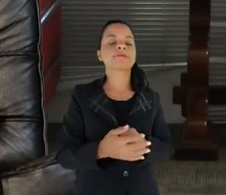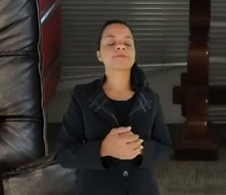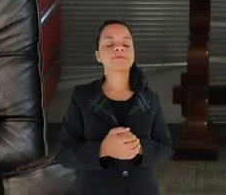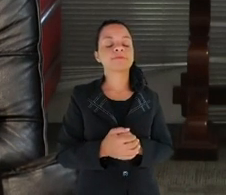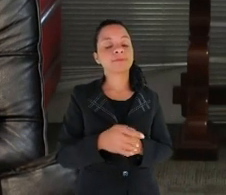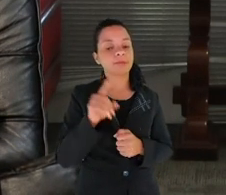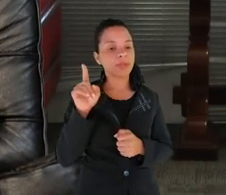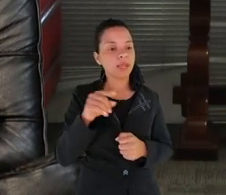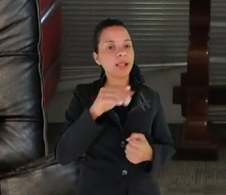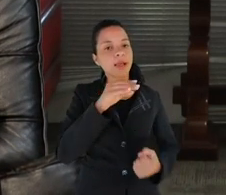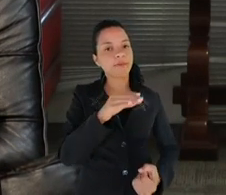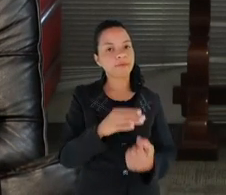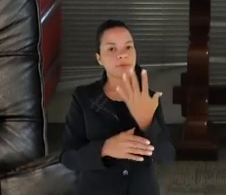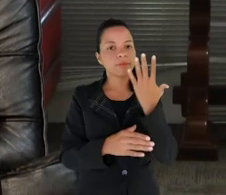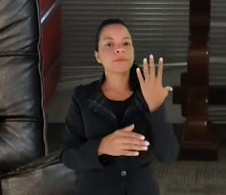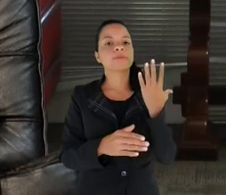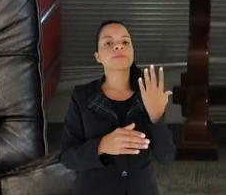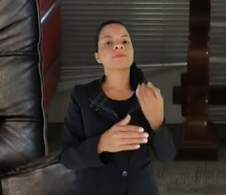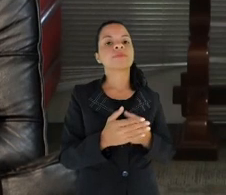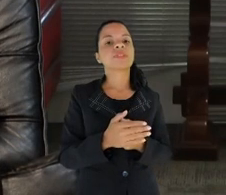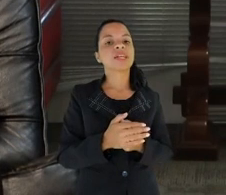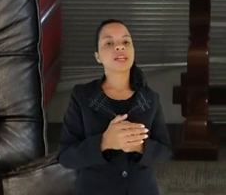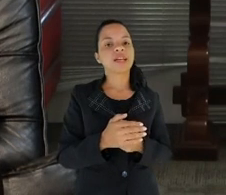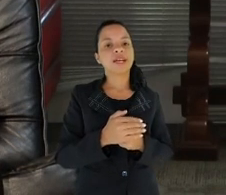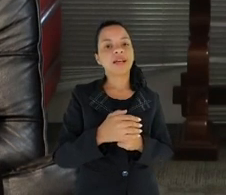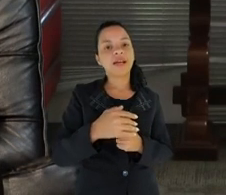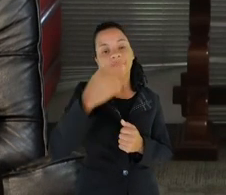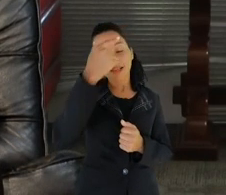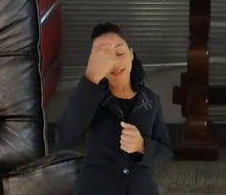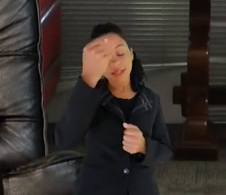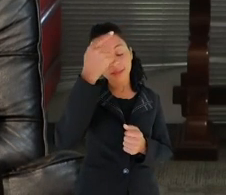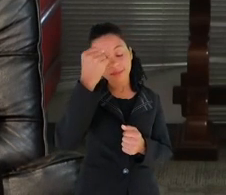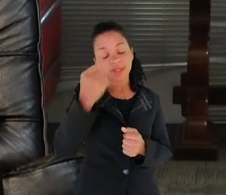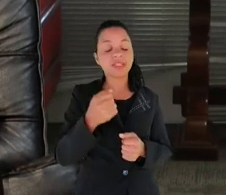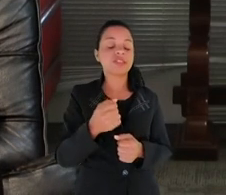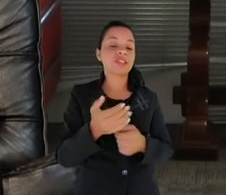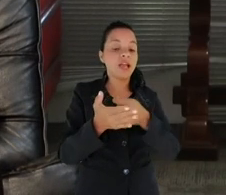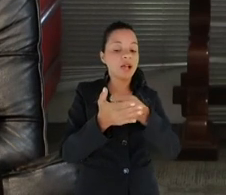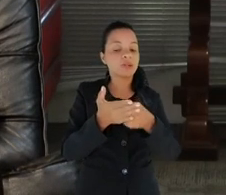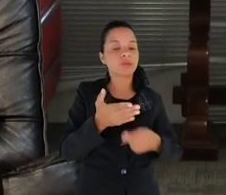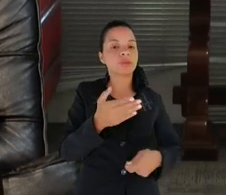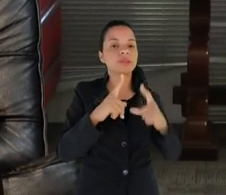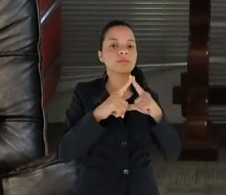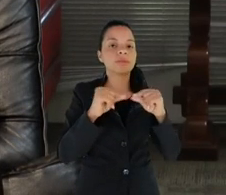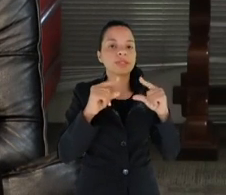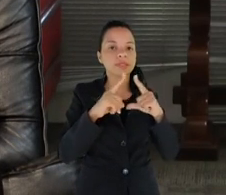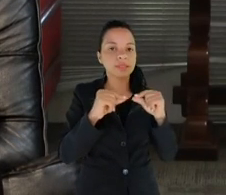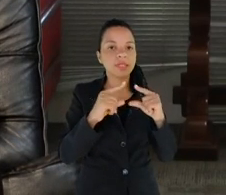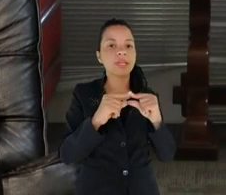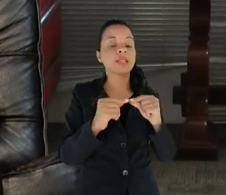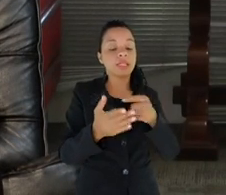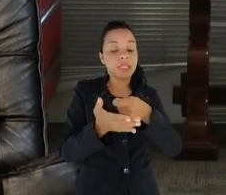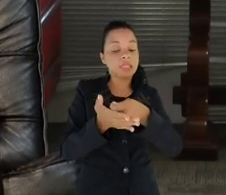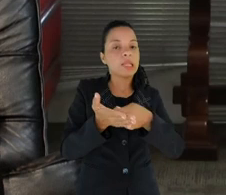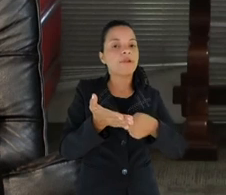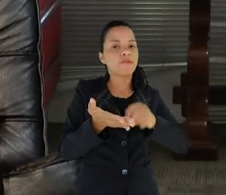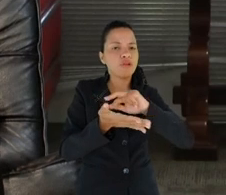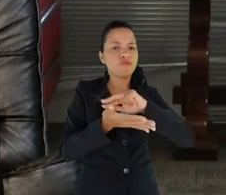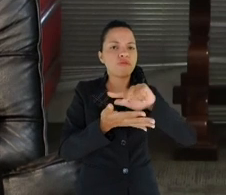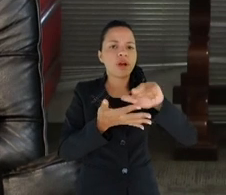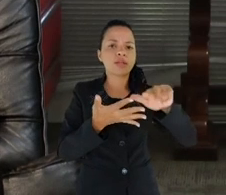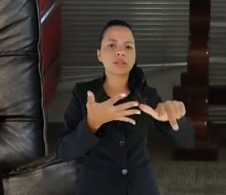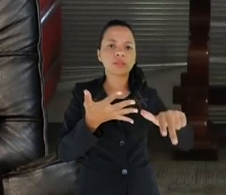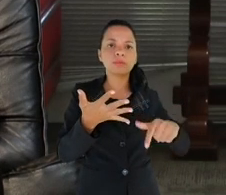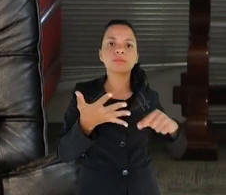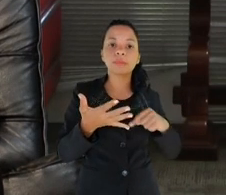e presidente da Academia Inclusiva de Autores Brasilienses. É autora de vários livros, incluindo 6 títulos